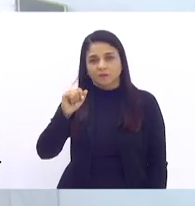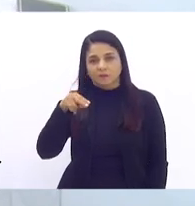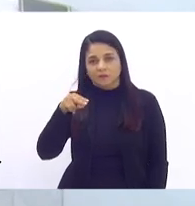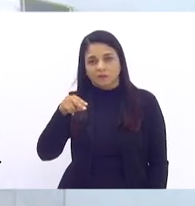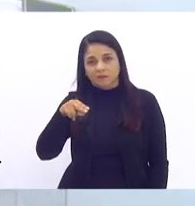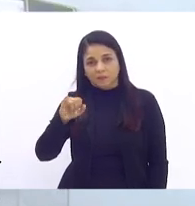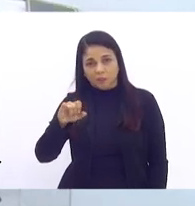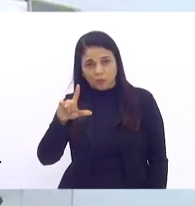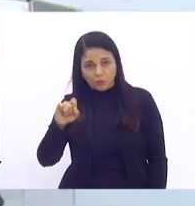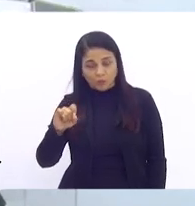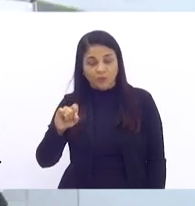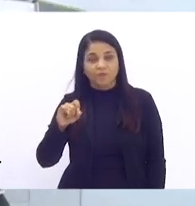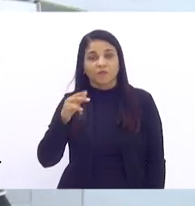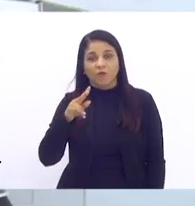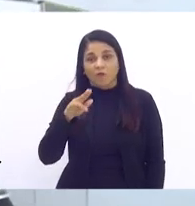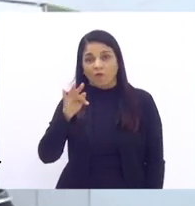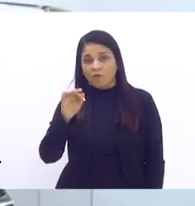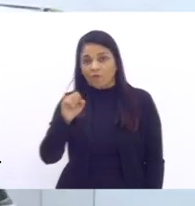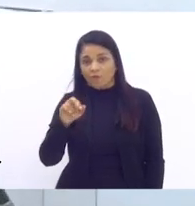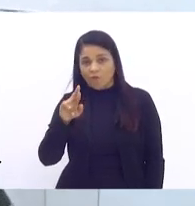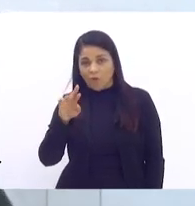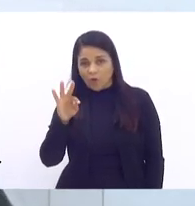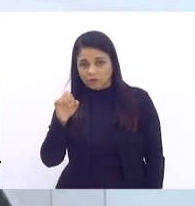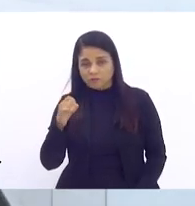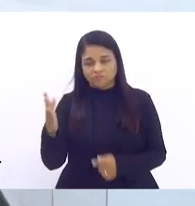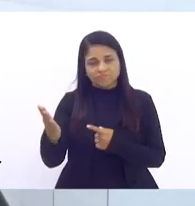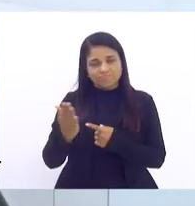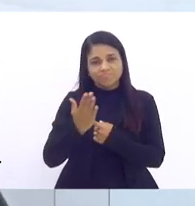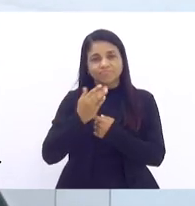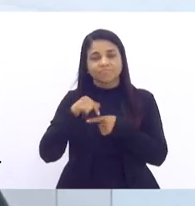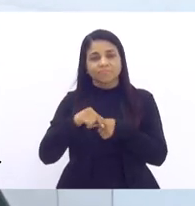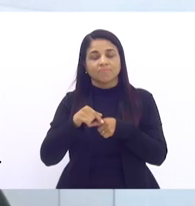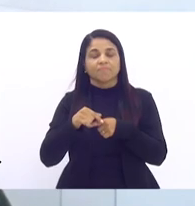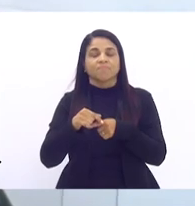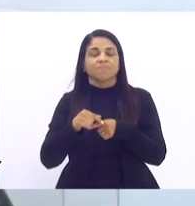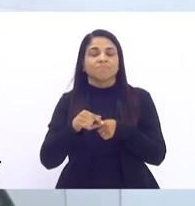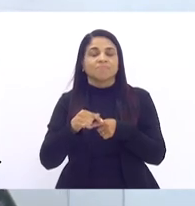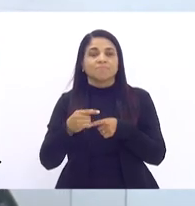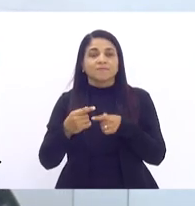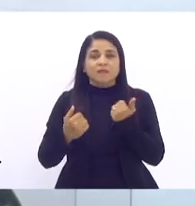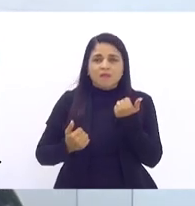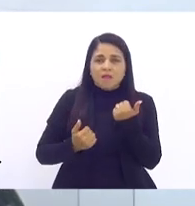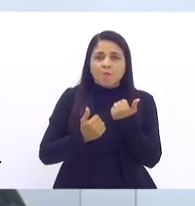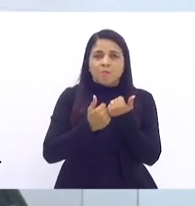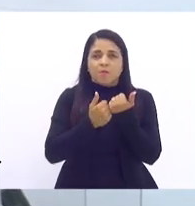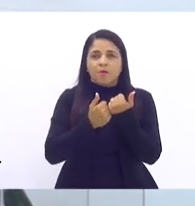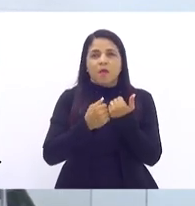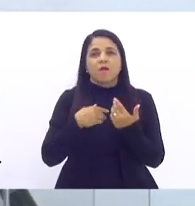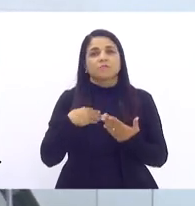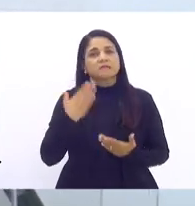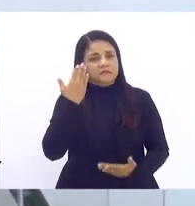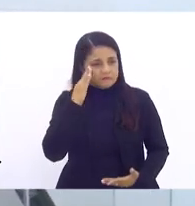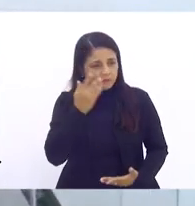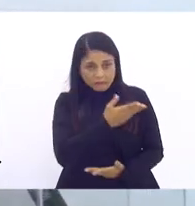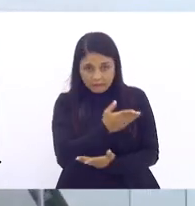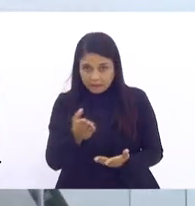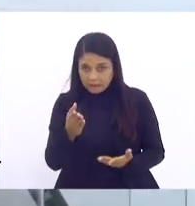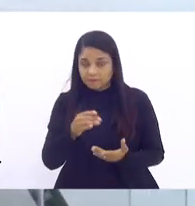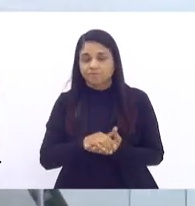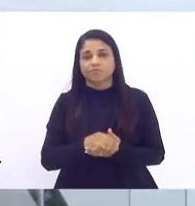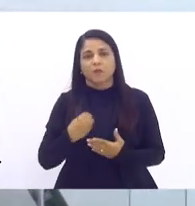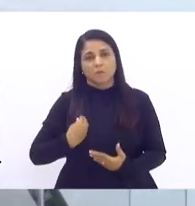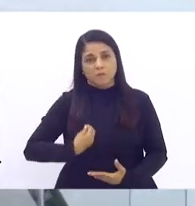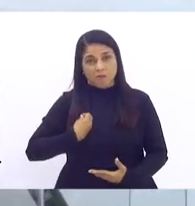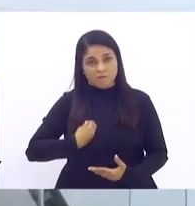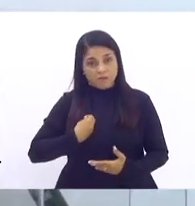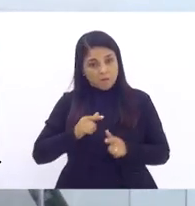acender uma luz de esperança no fim do nosso túnel e vocês vão entender rapidamente porque a minha